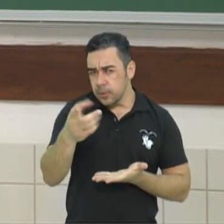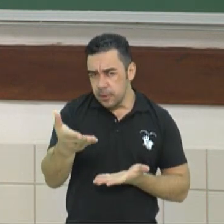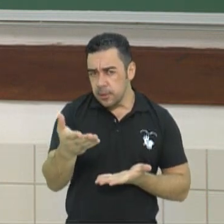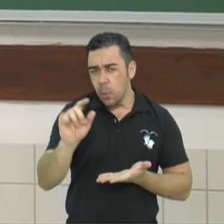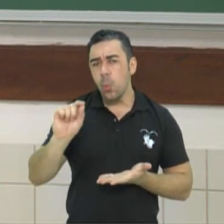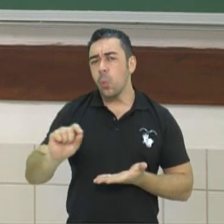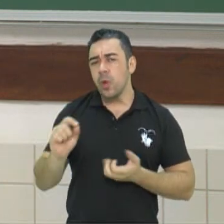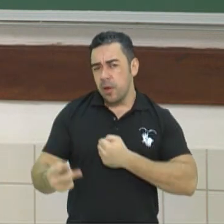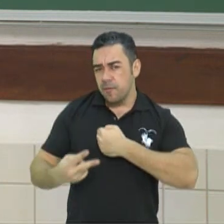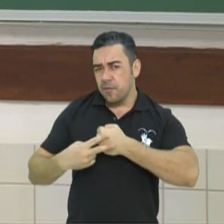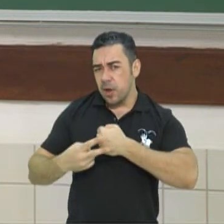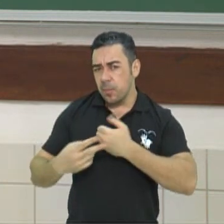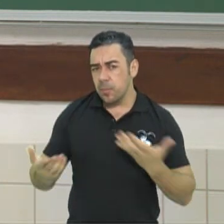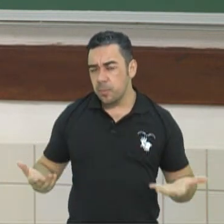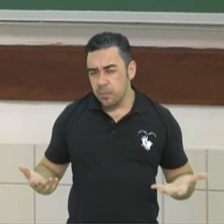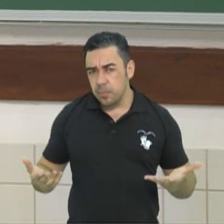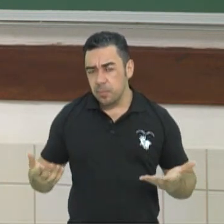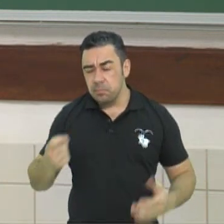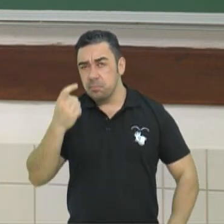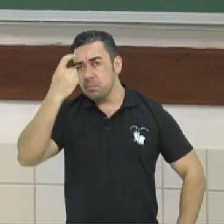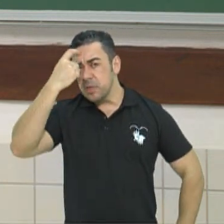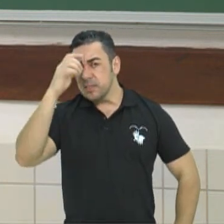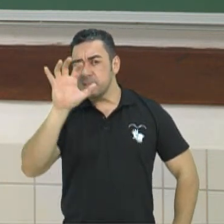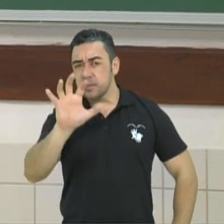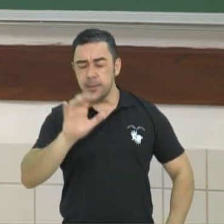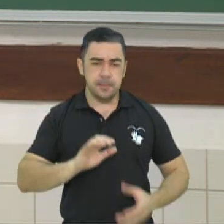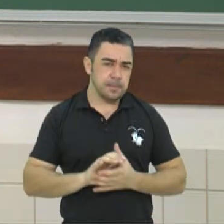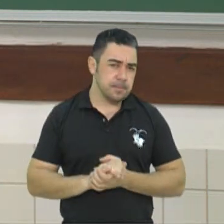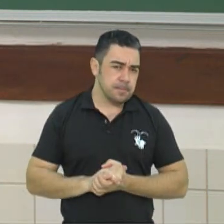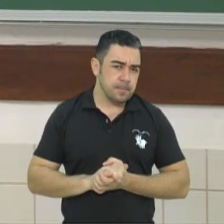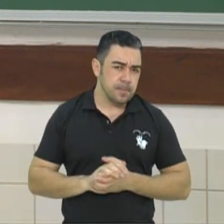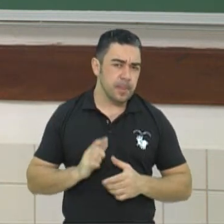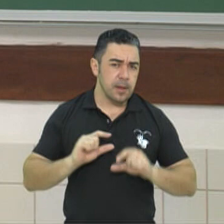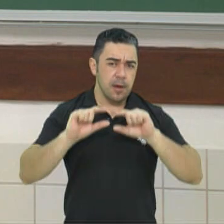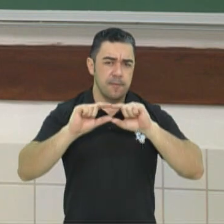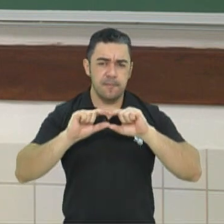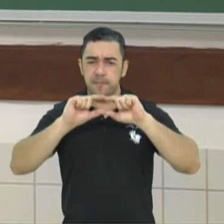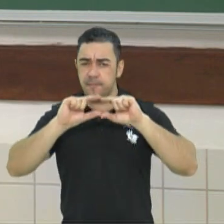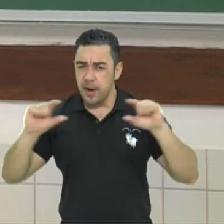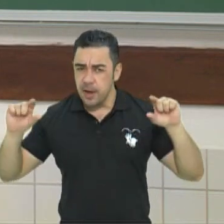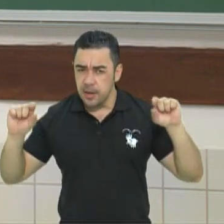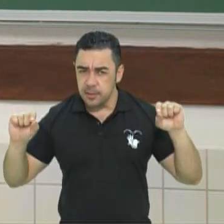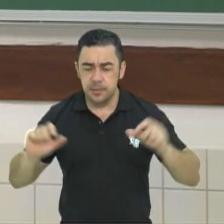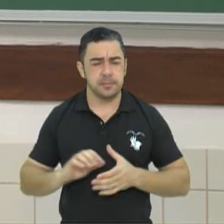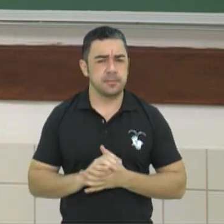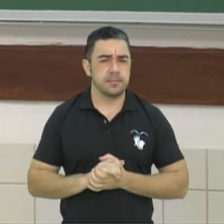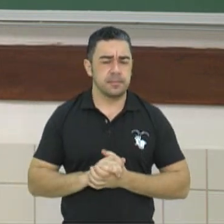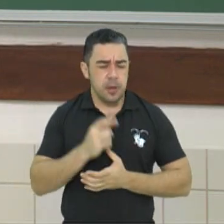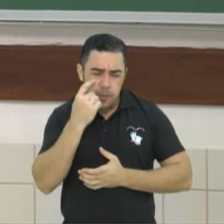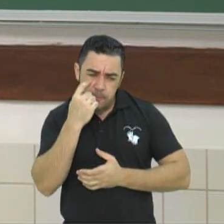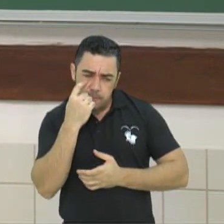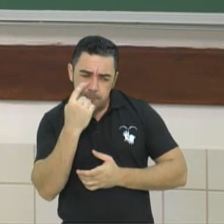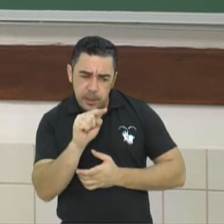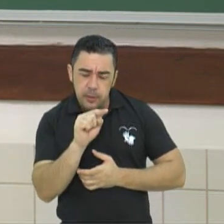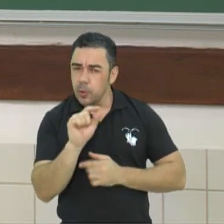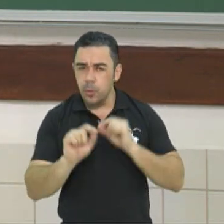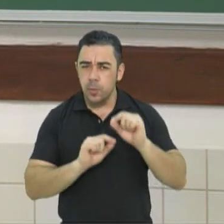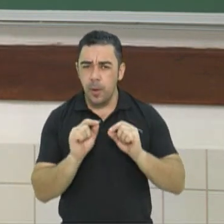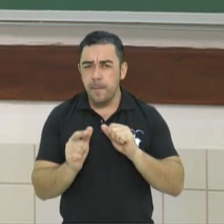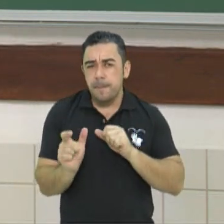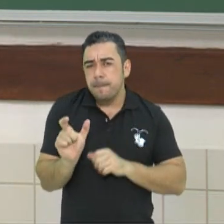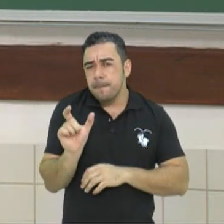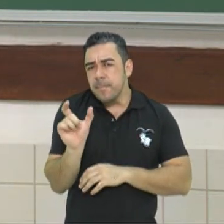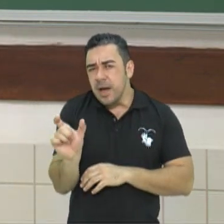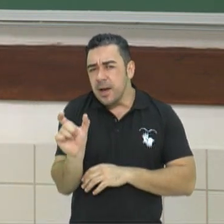sobre o que é verbo? Pensando assim, se eu tivesse uma frase e tivesse que observar ali naquela frase, qual